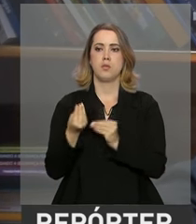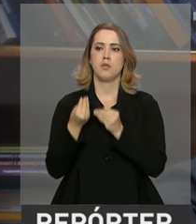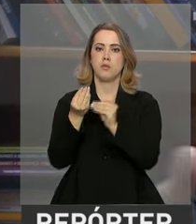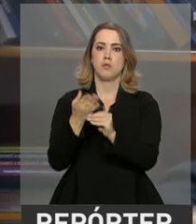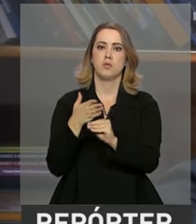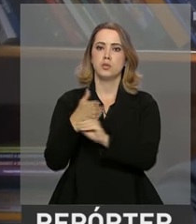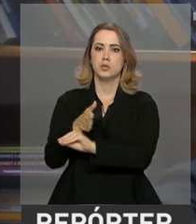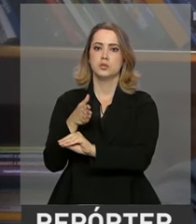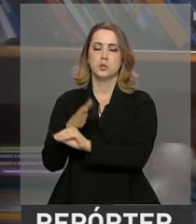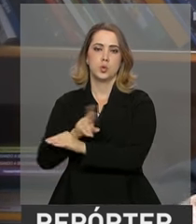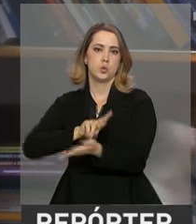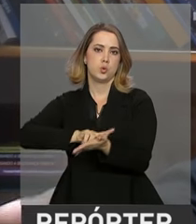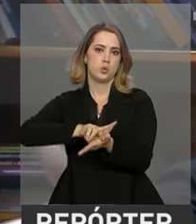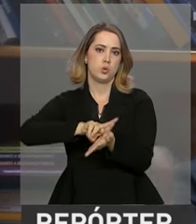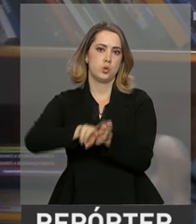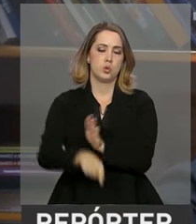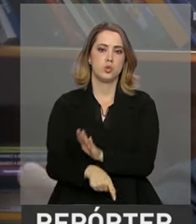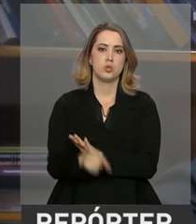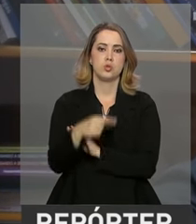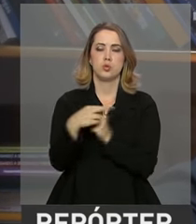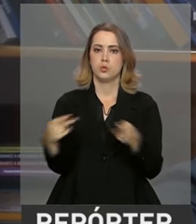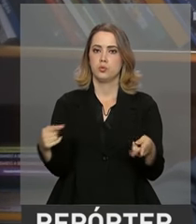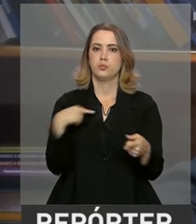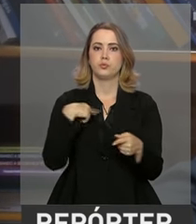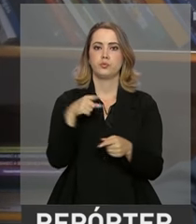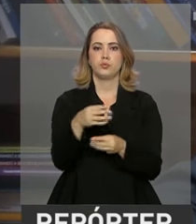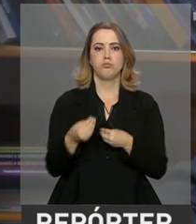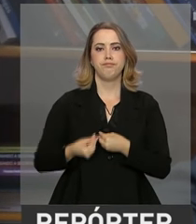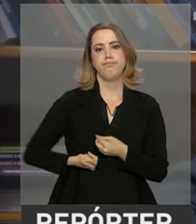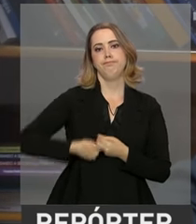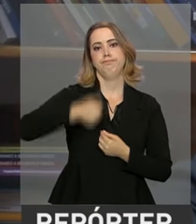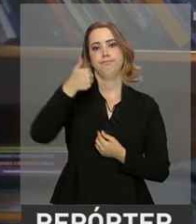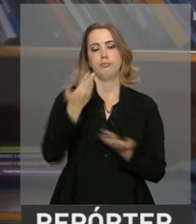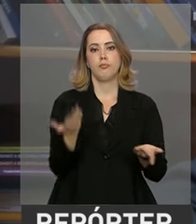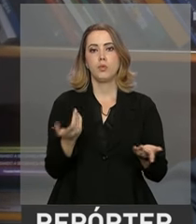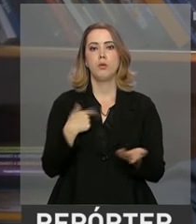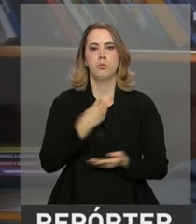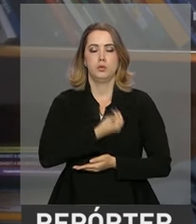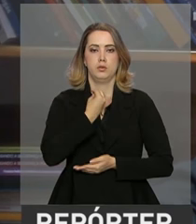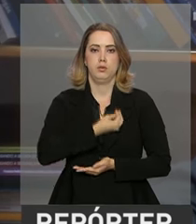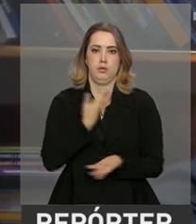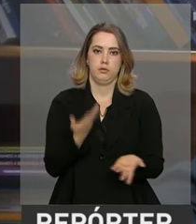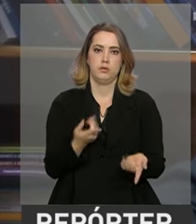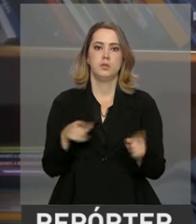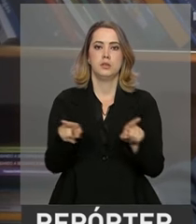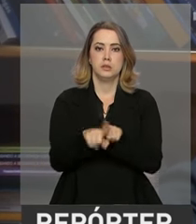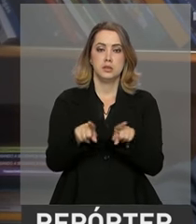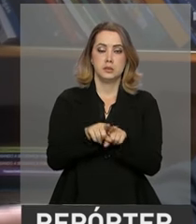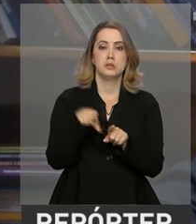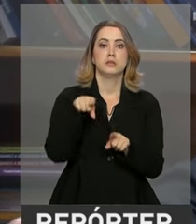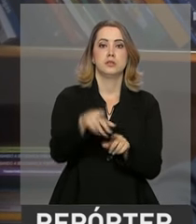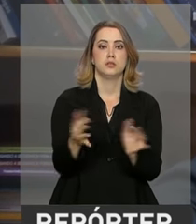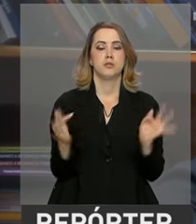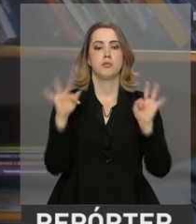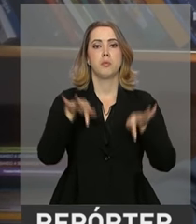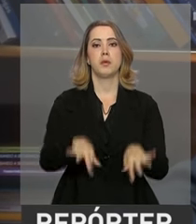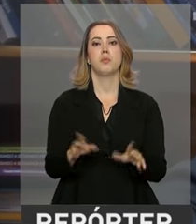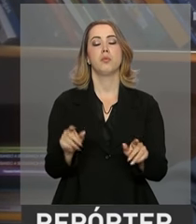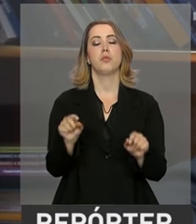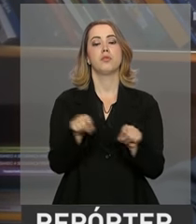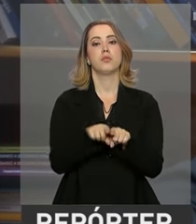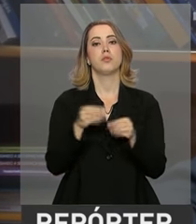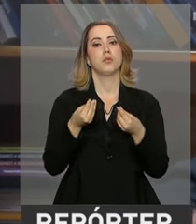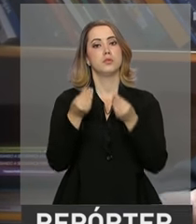aos produtos financeiros, que dá uma qualidade de vida muito boa. E por fim, que é um uma conquista muito grande que foi